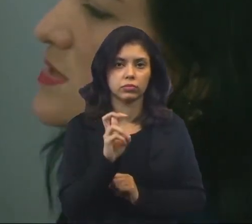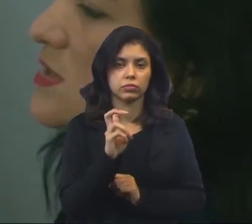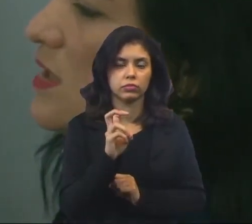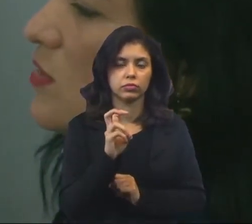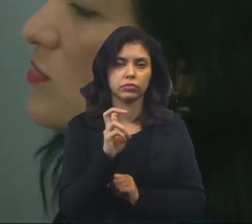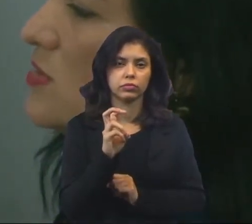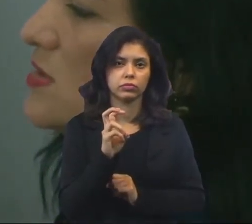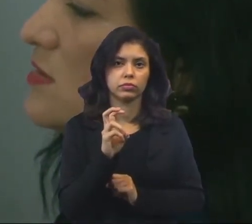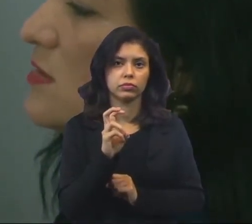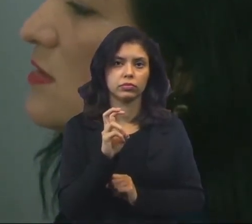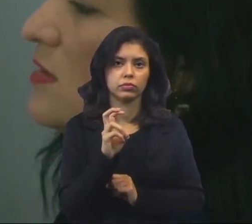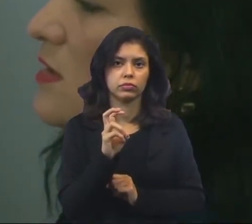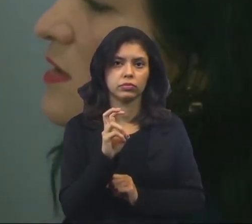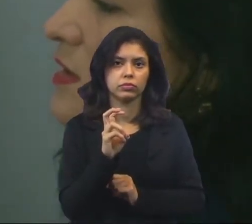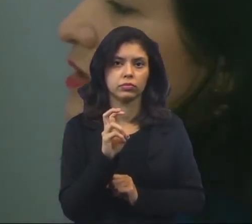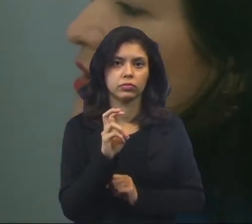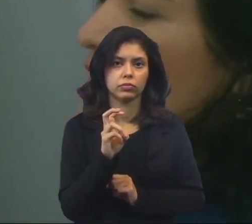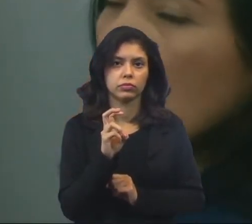5 círculos,